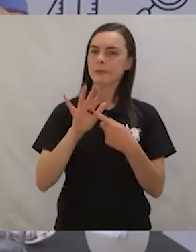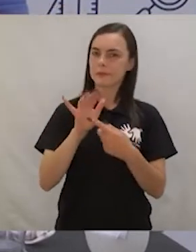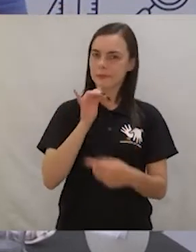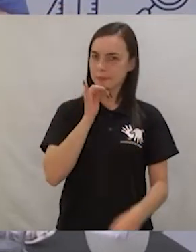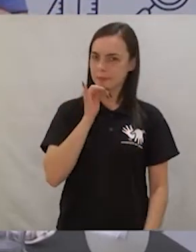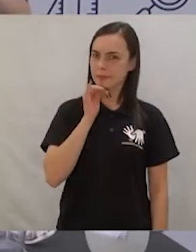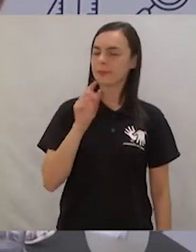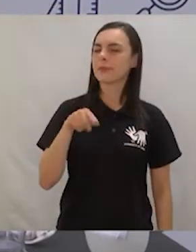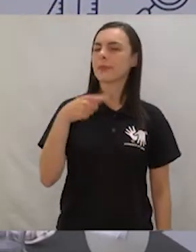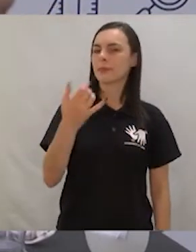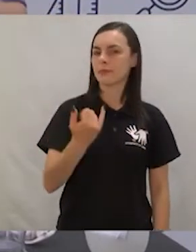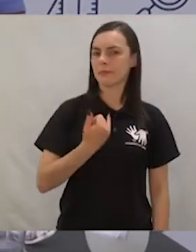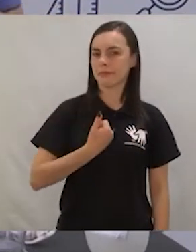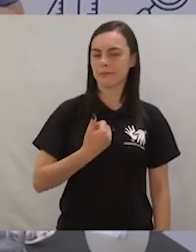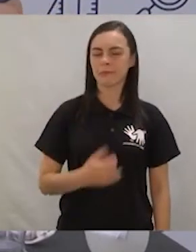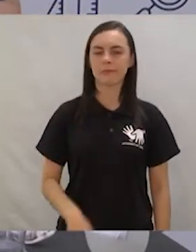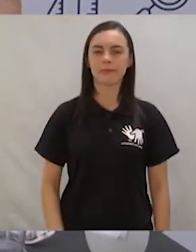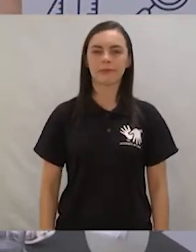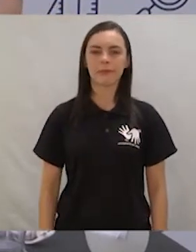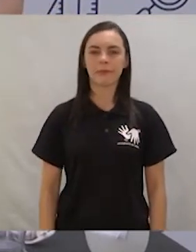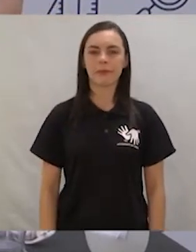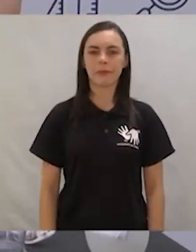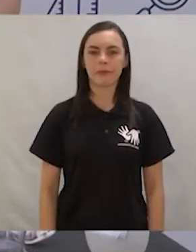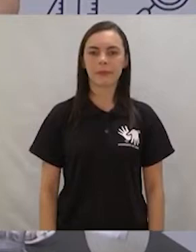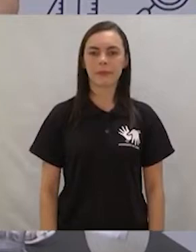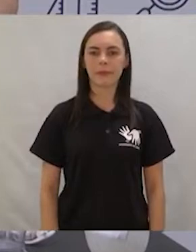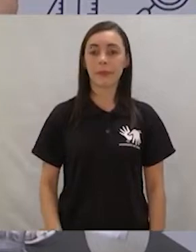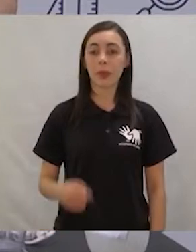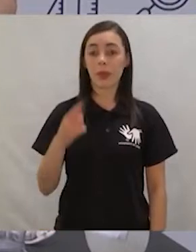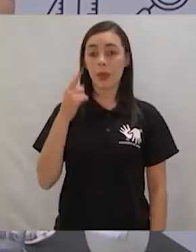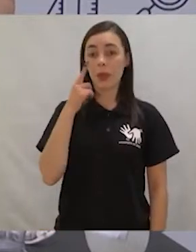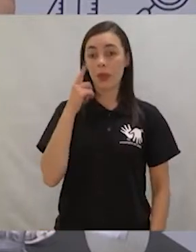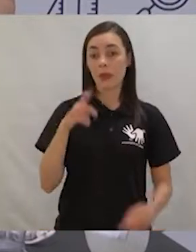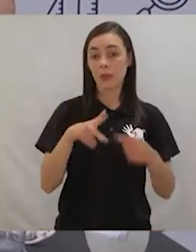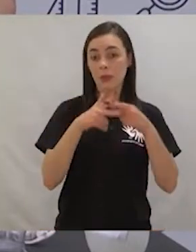dar um exemplo para vocês aqui, depois vocês vão falar. Ó,